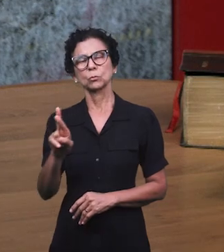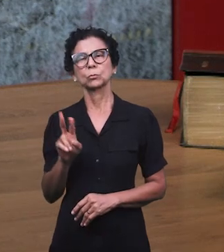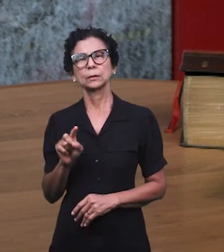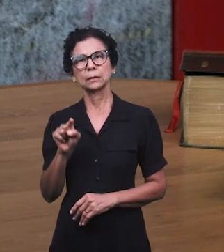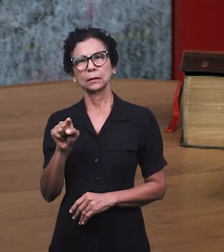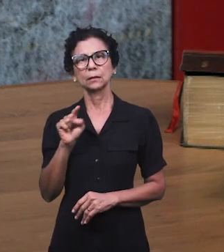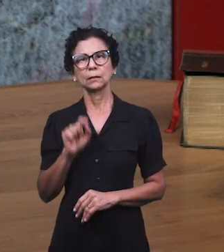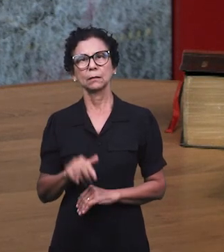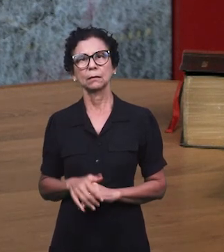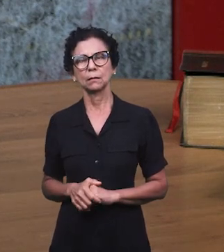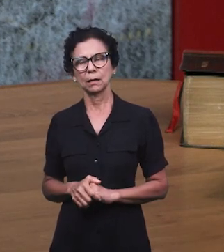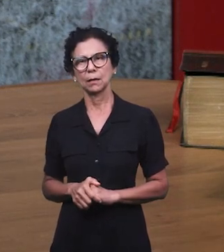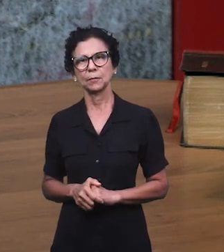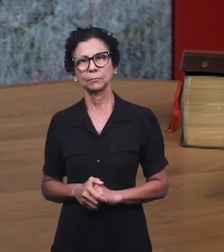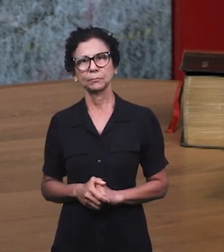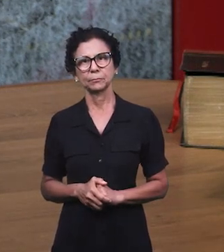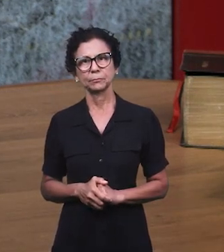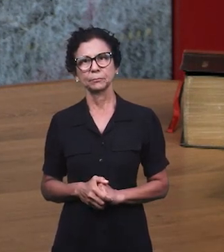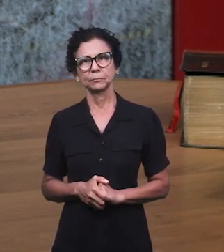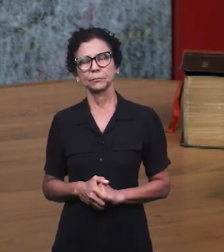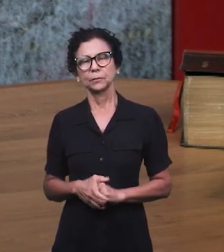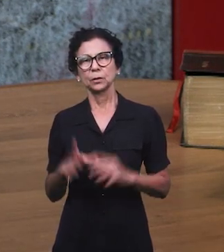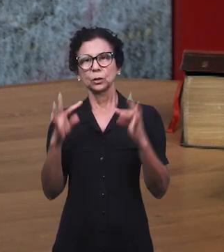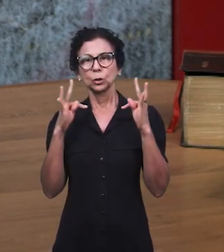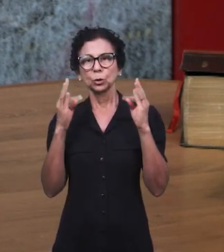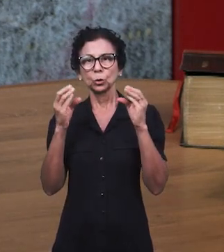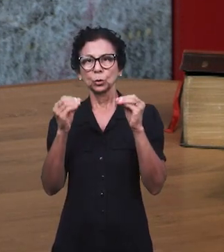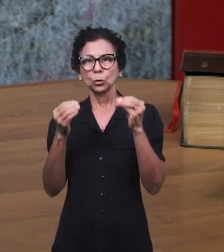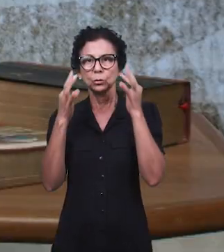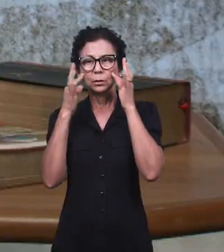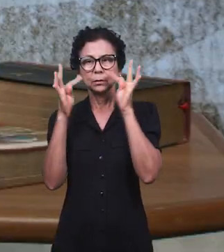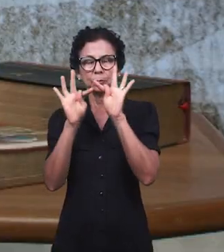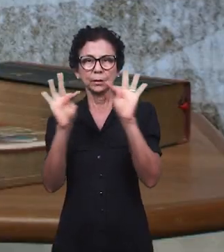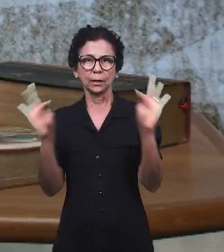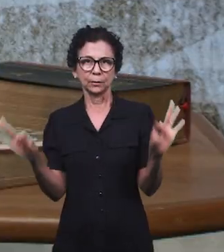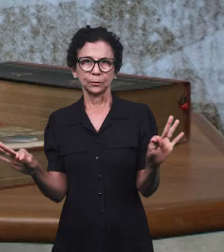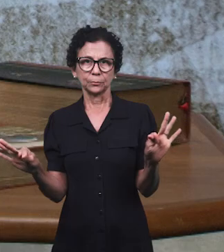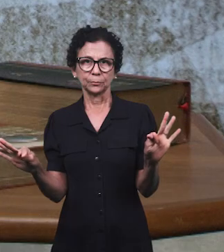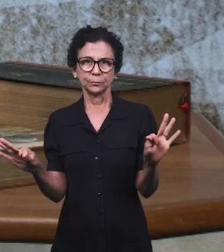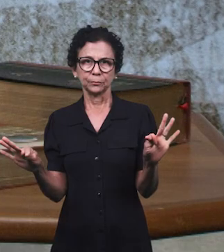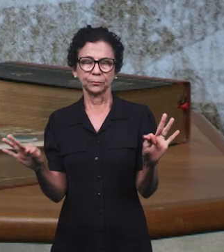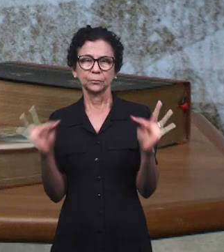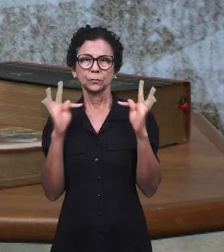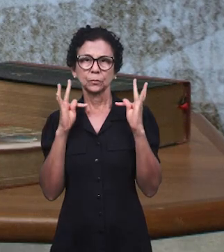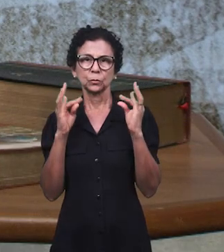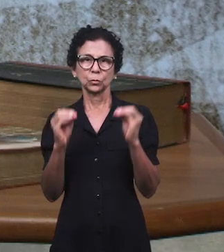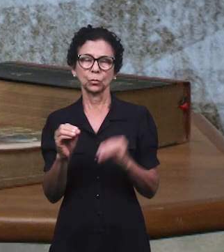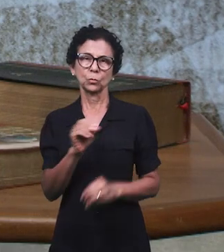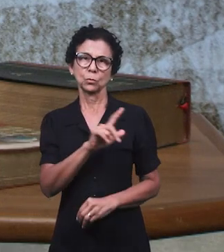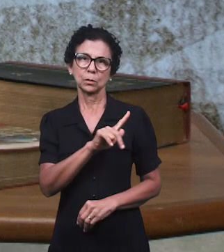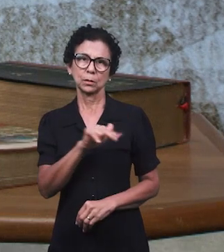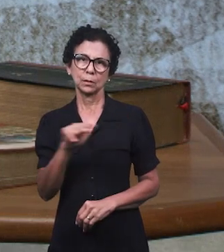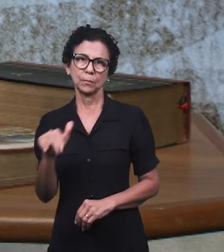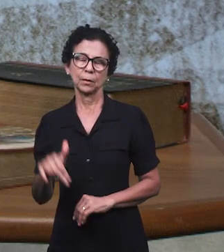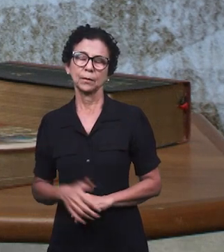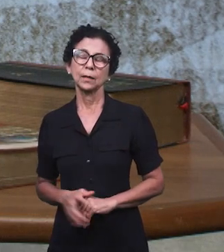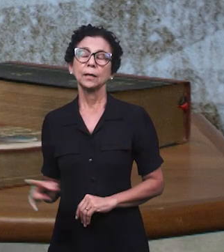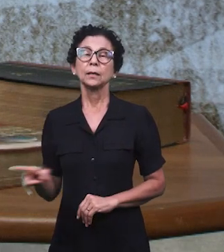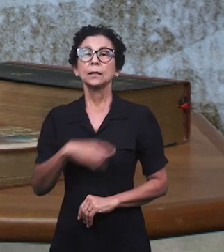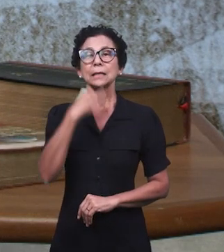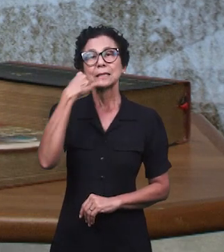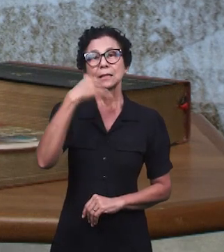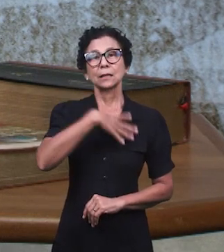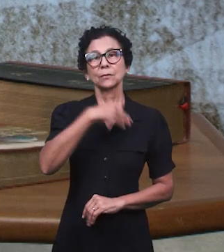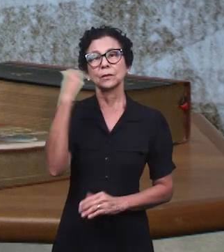assento diante da face de todos os seus irmãos. E estas são as gerações de Isaque, filho de